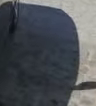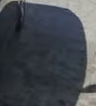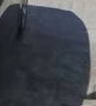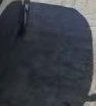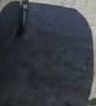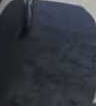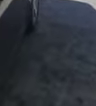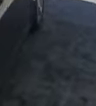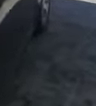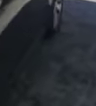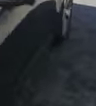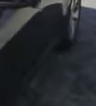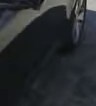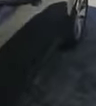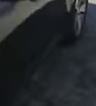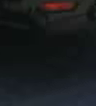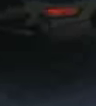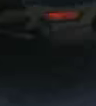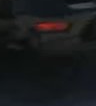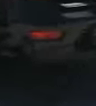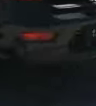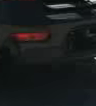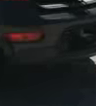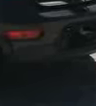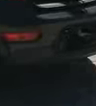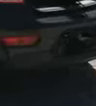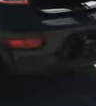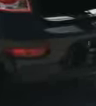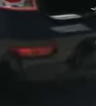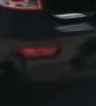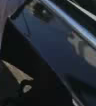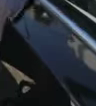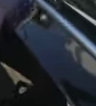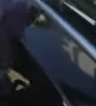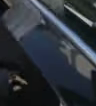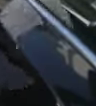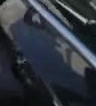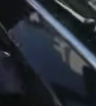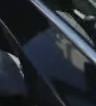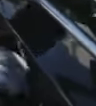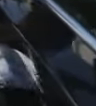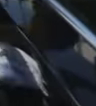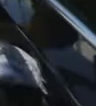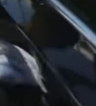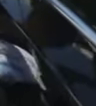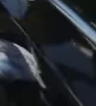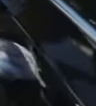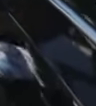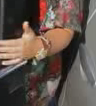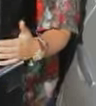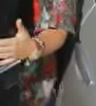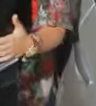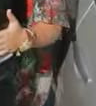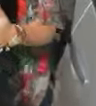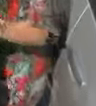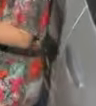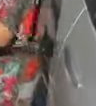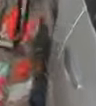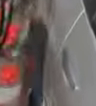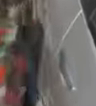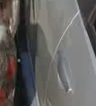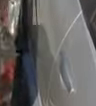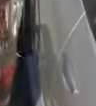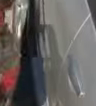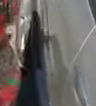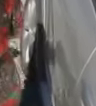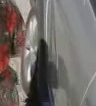Guilherme estaciona carro em uma vaga. Lívia no banco do carona. Ela sai, tira a cadeira de rodas da mala e a posiciona ao lado da porta do